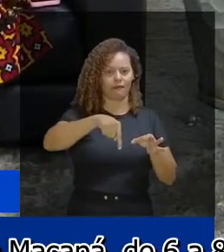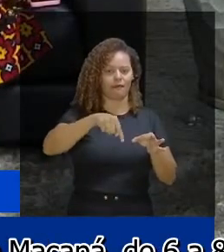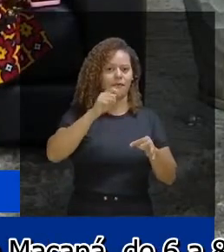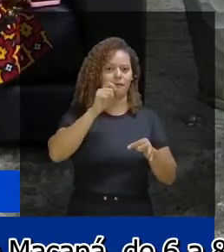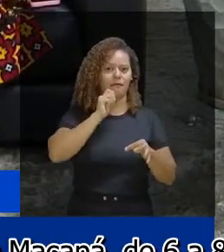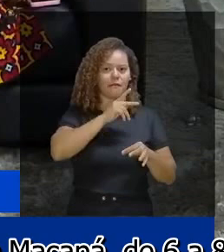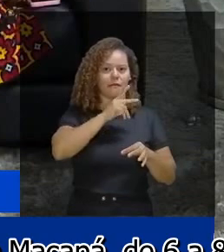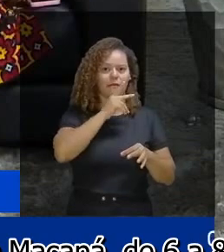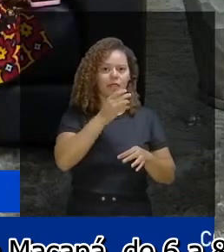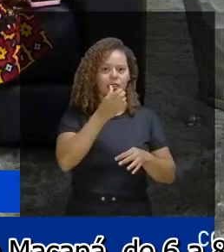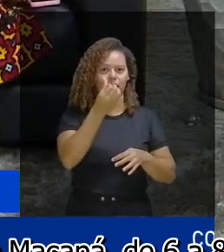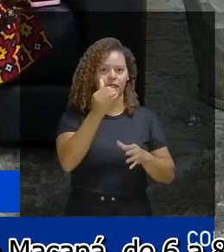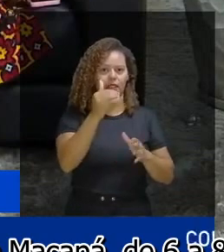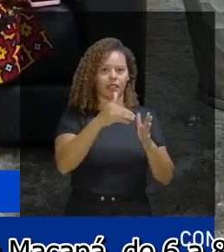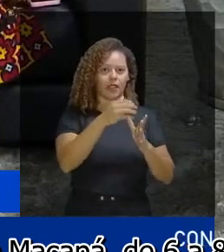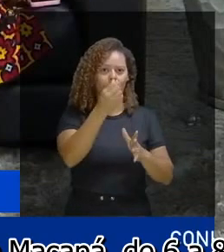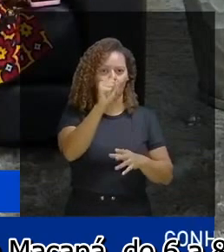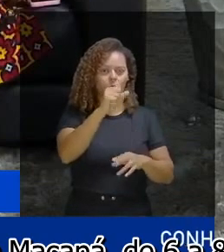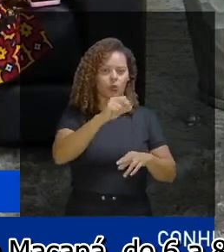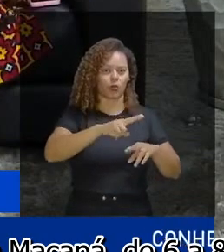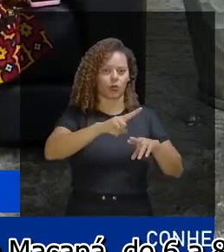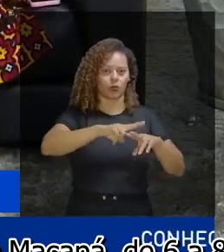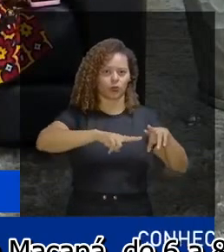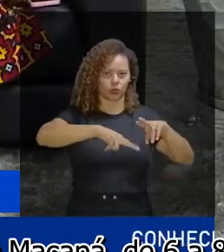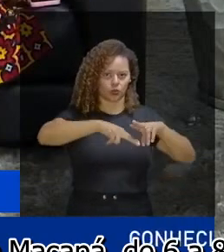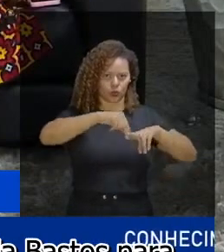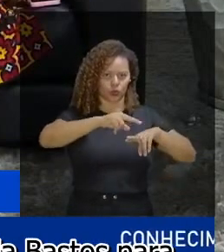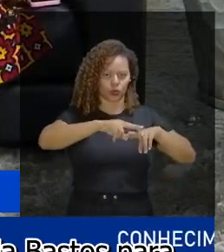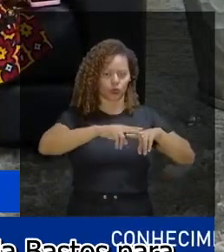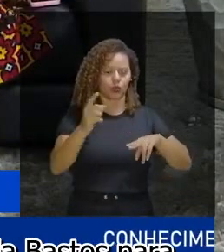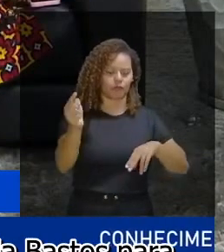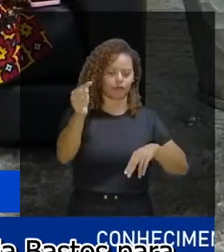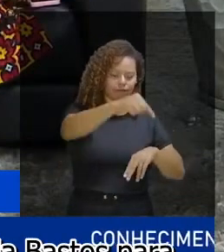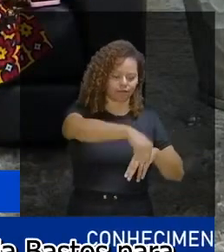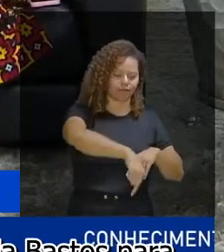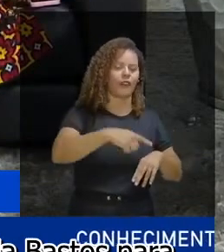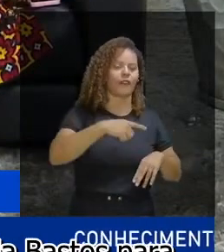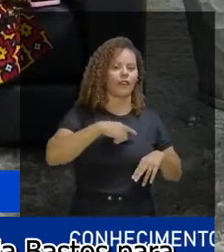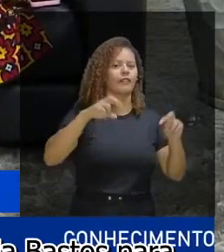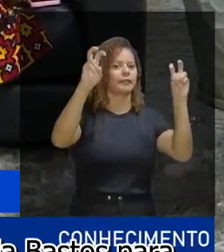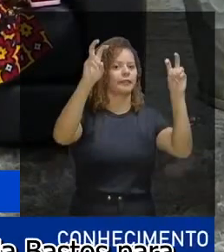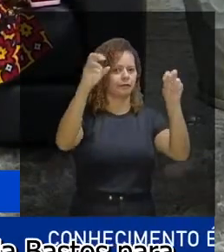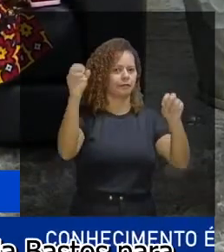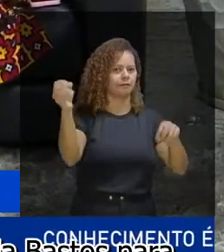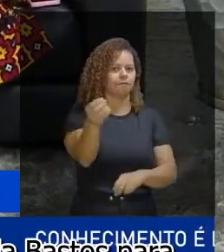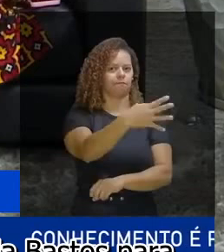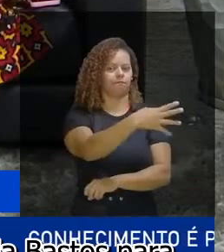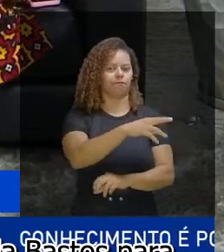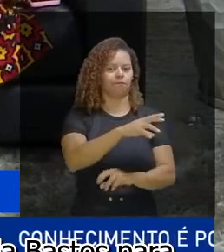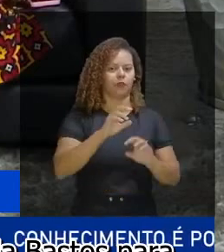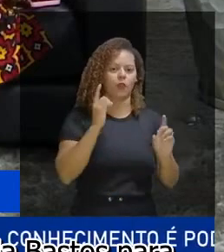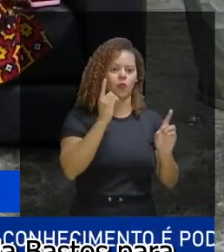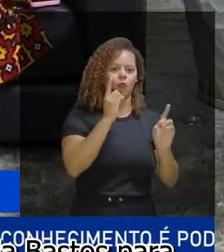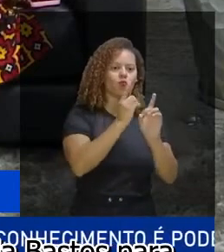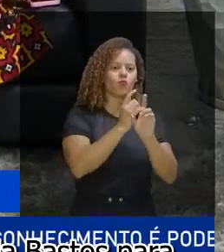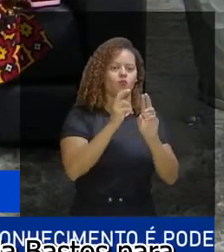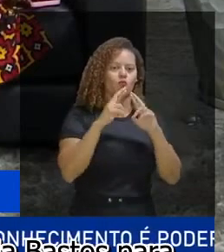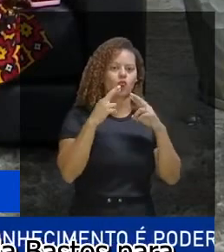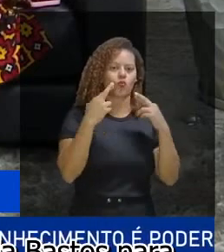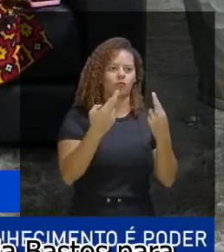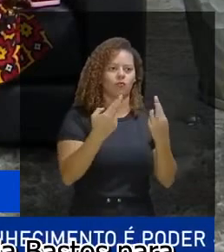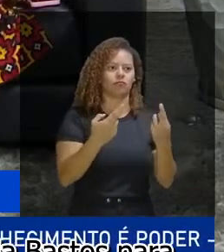de 6 a 8 de junho, e eu espero contar com Osmar Júnior e Patrícia Bastos para nos brindar com